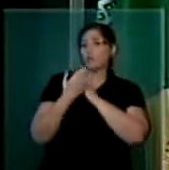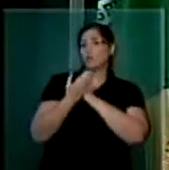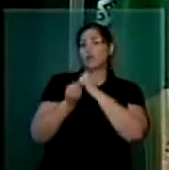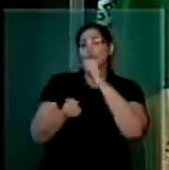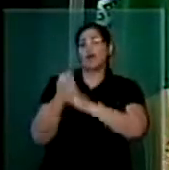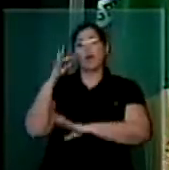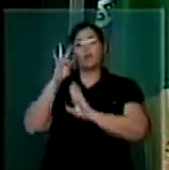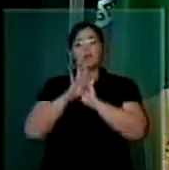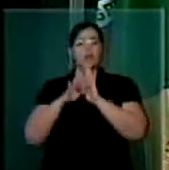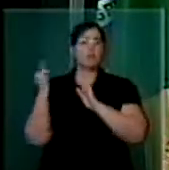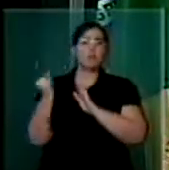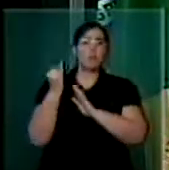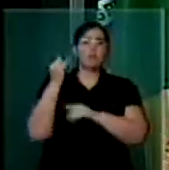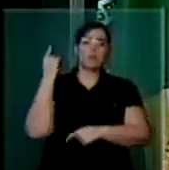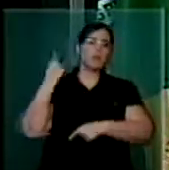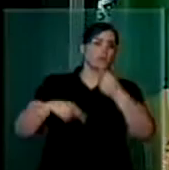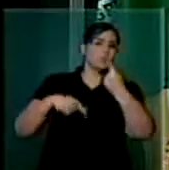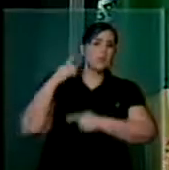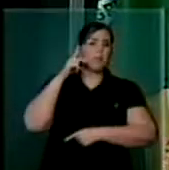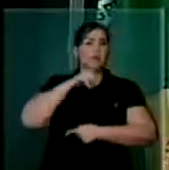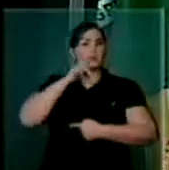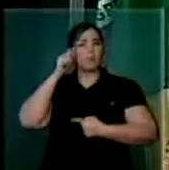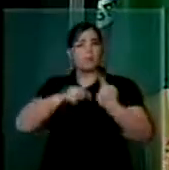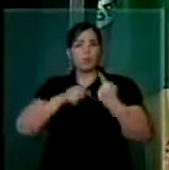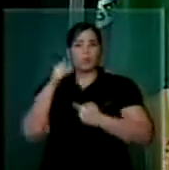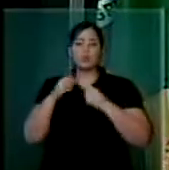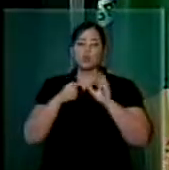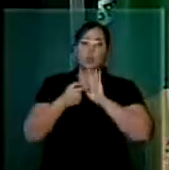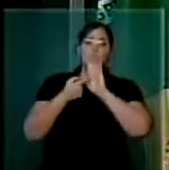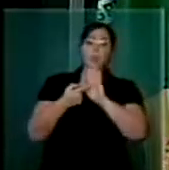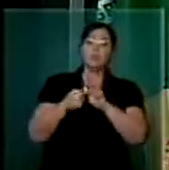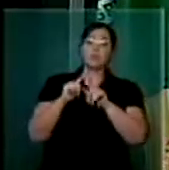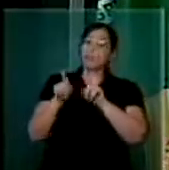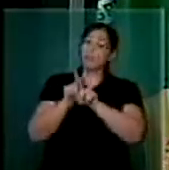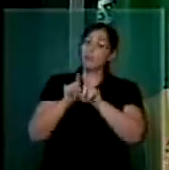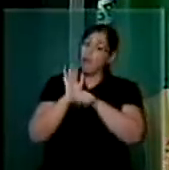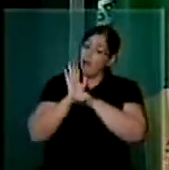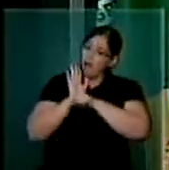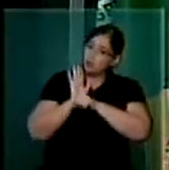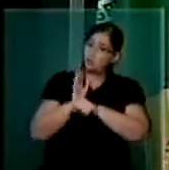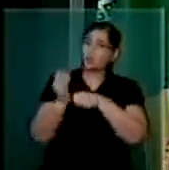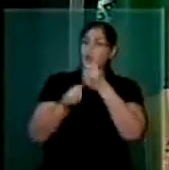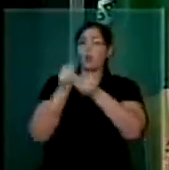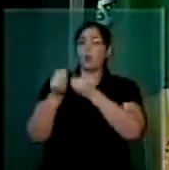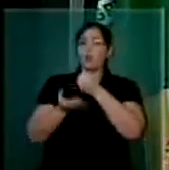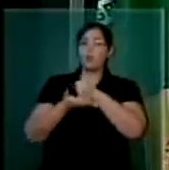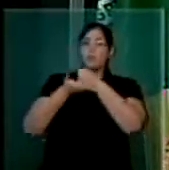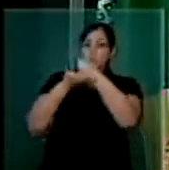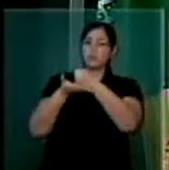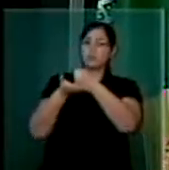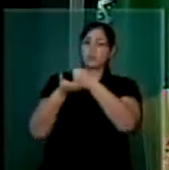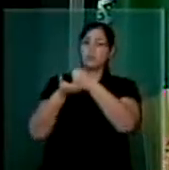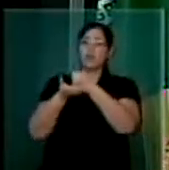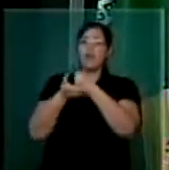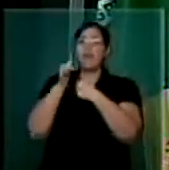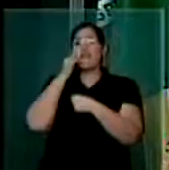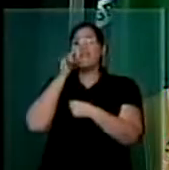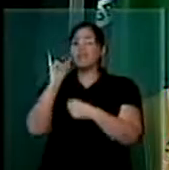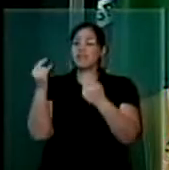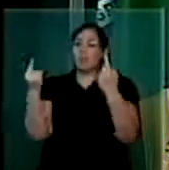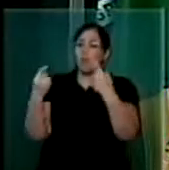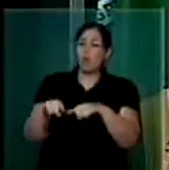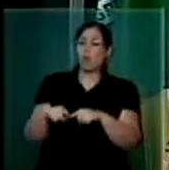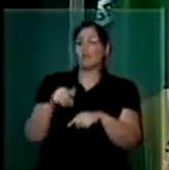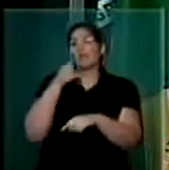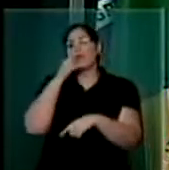fazer o debate político, criticando, mas contribuindo construtivamente. Não sejam reativos